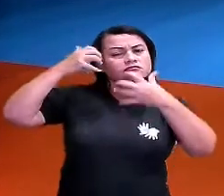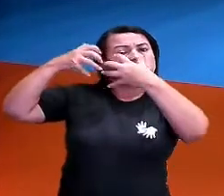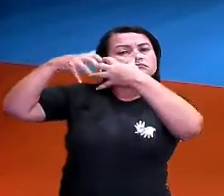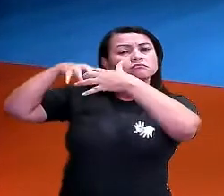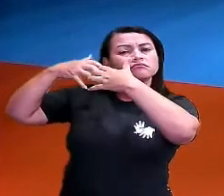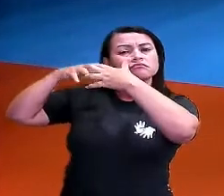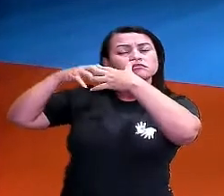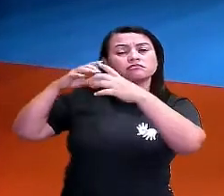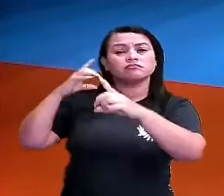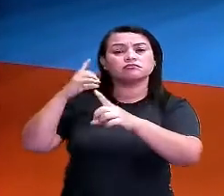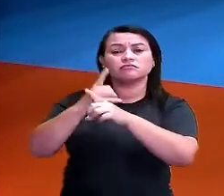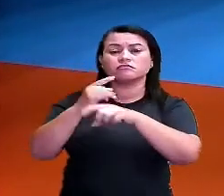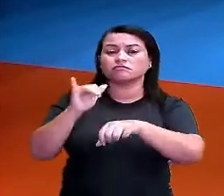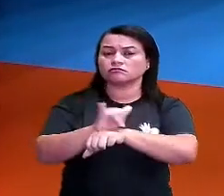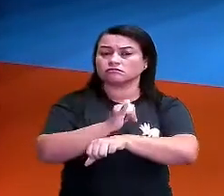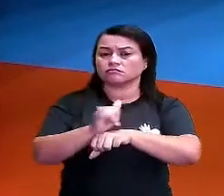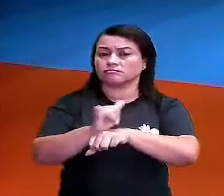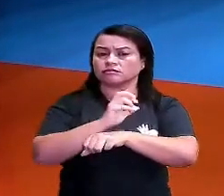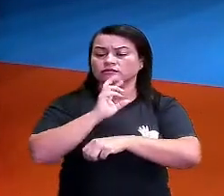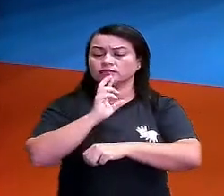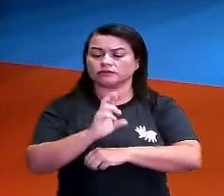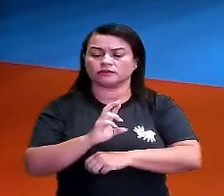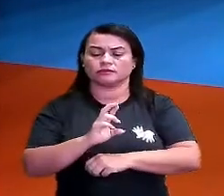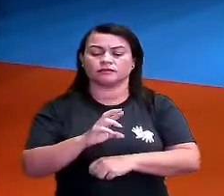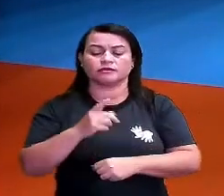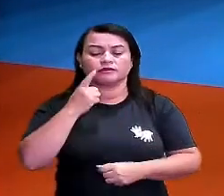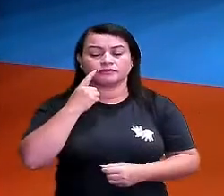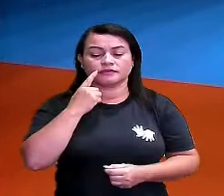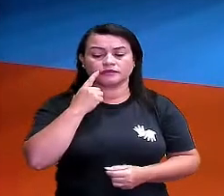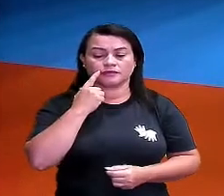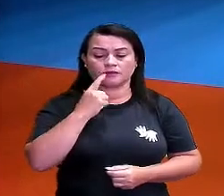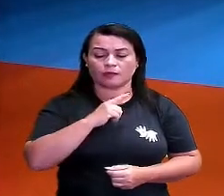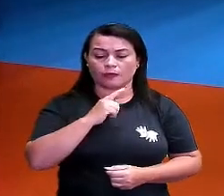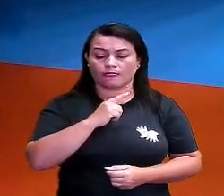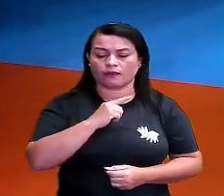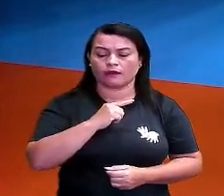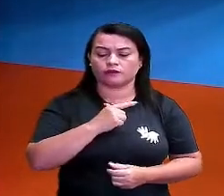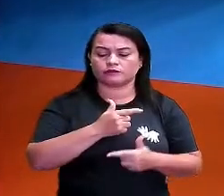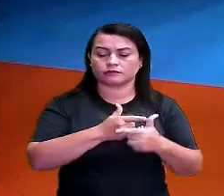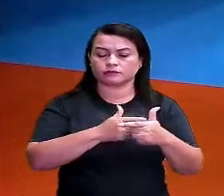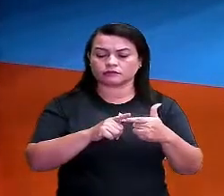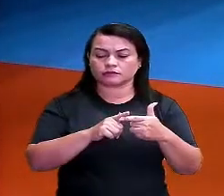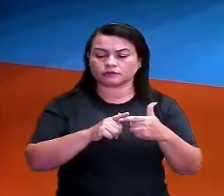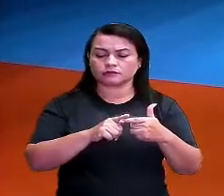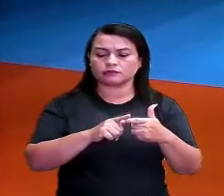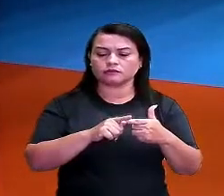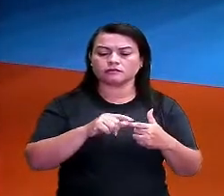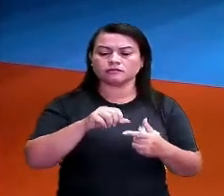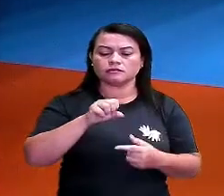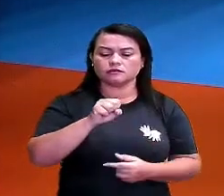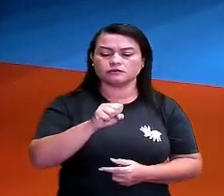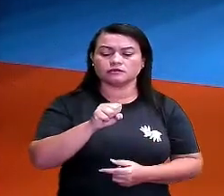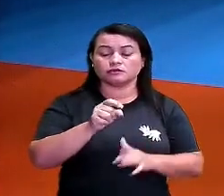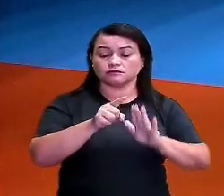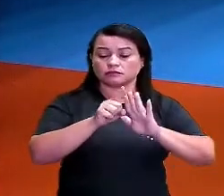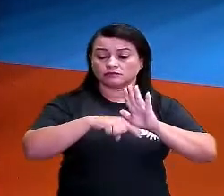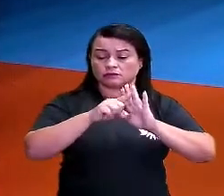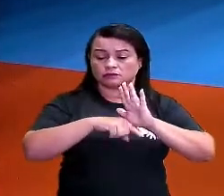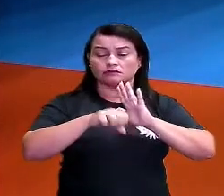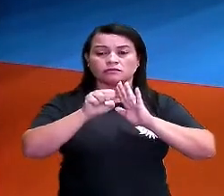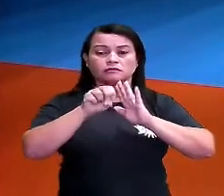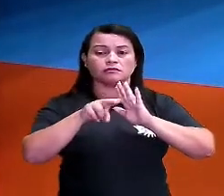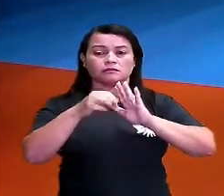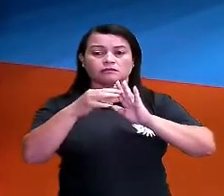pensando e encontrando suas estratégias de resolução. Então, o algoritmo de divisão por subtrações sucessivas ou